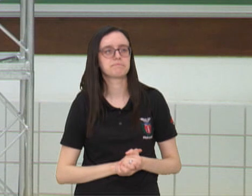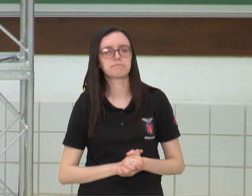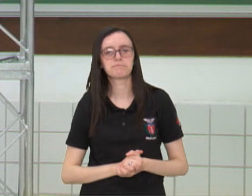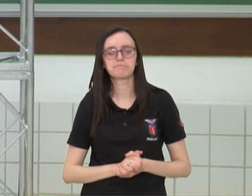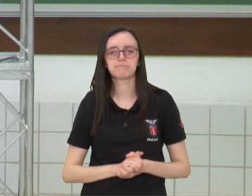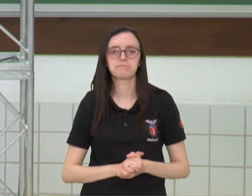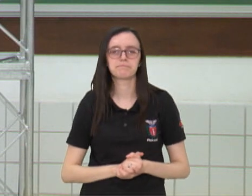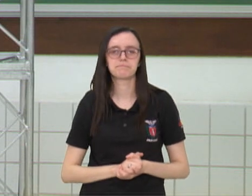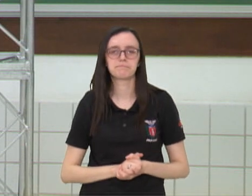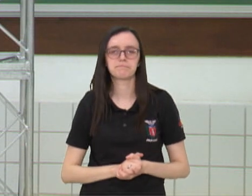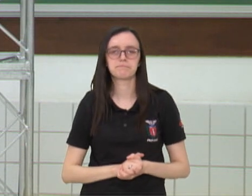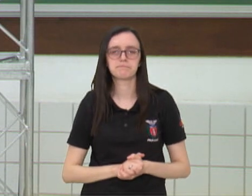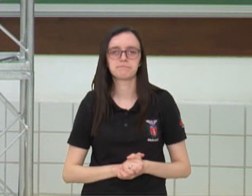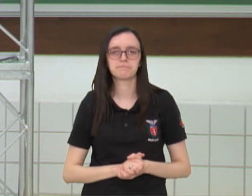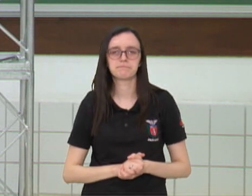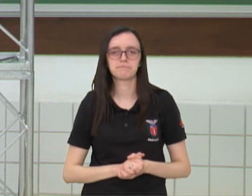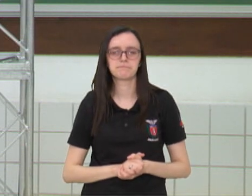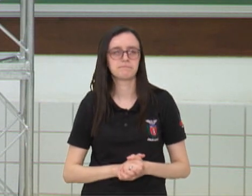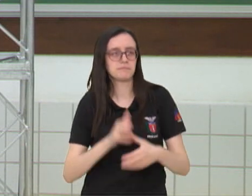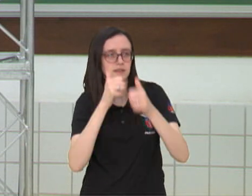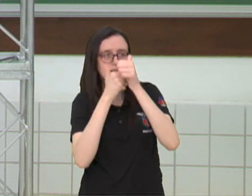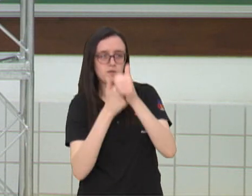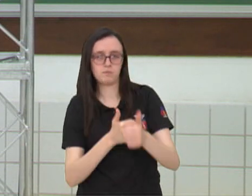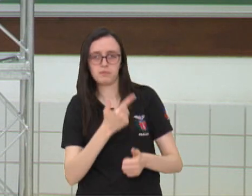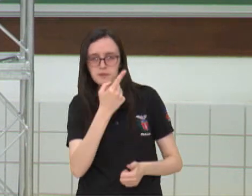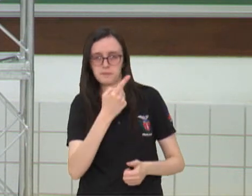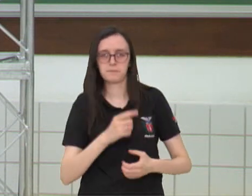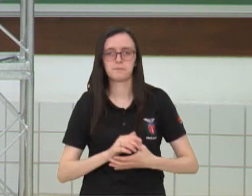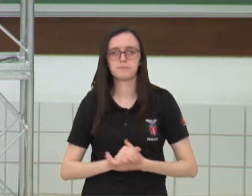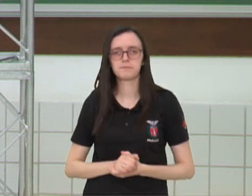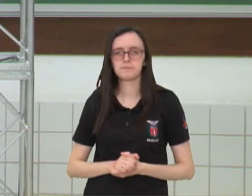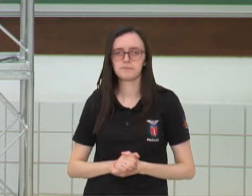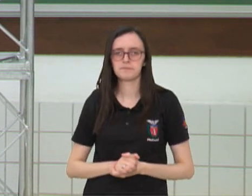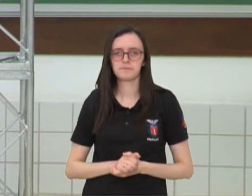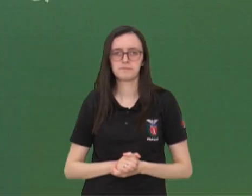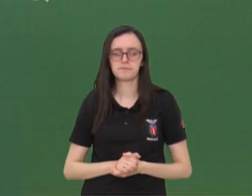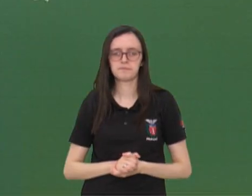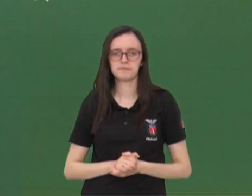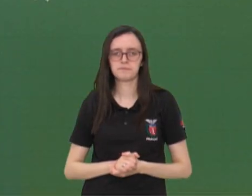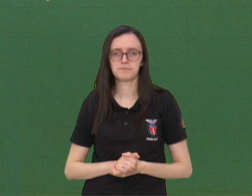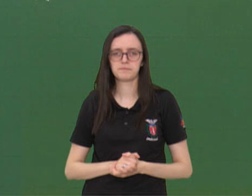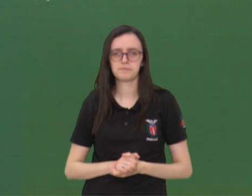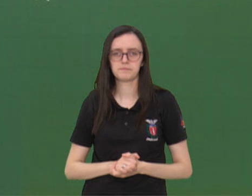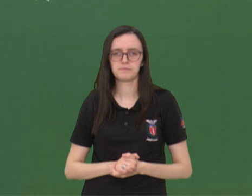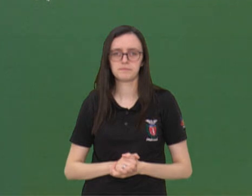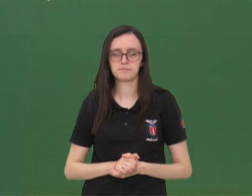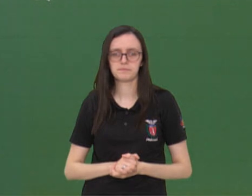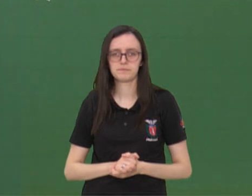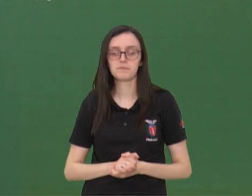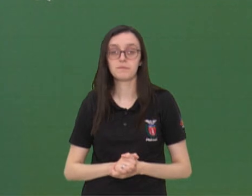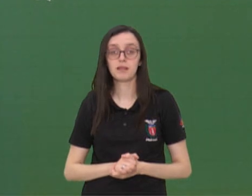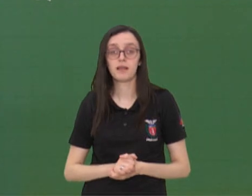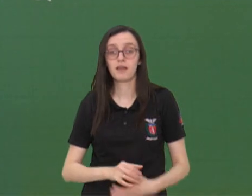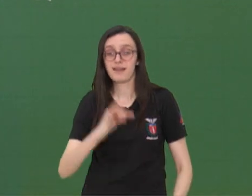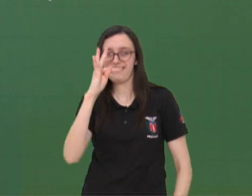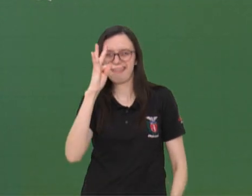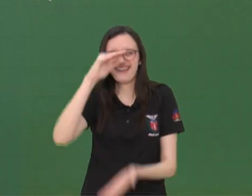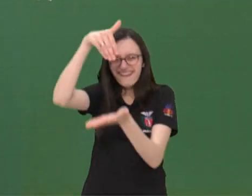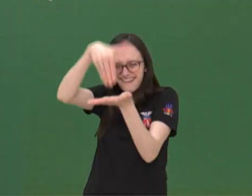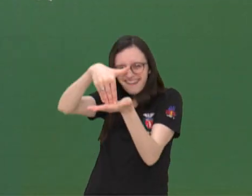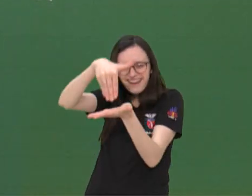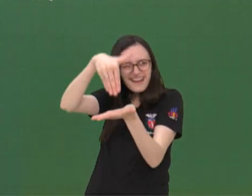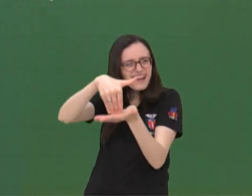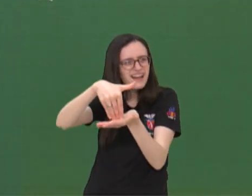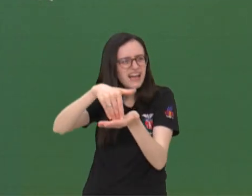T do vértice menos B sobre 2A. Professor, T do vértice menos B sobre